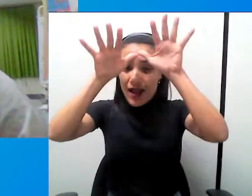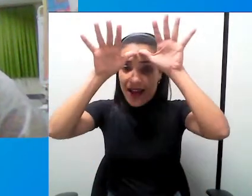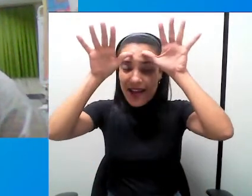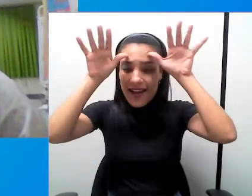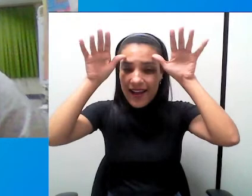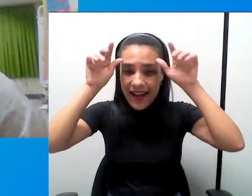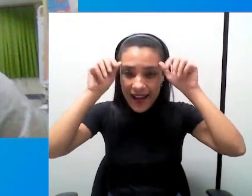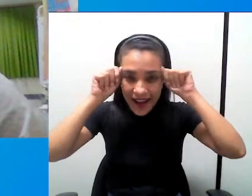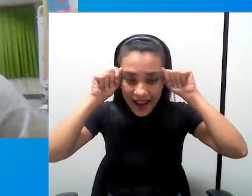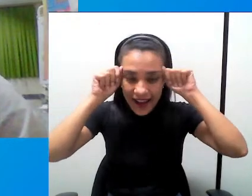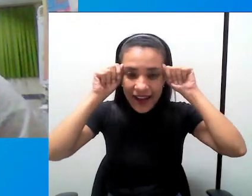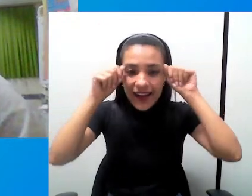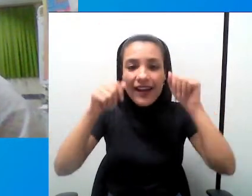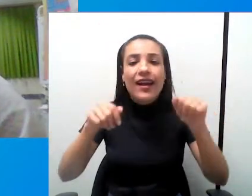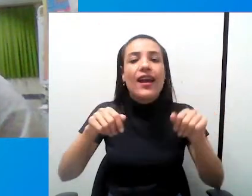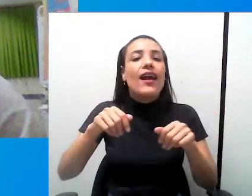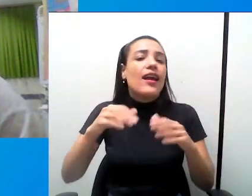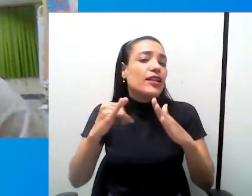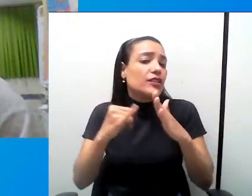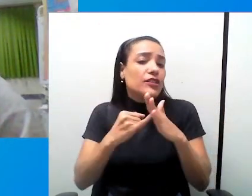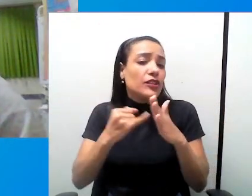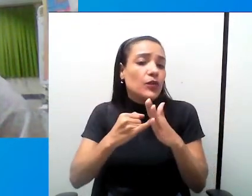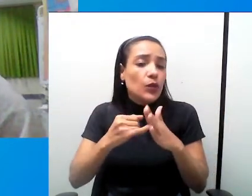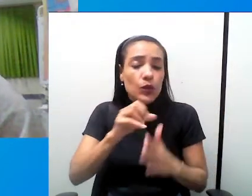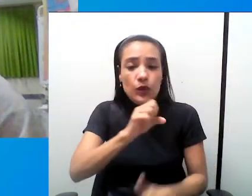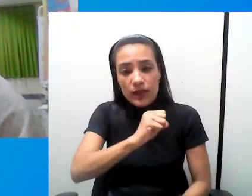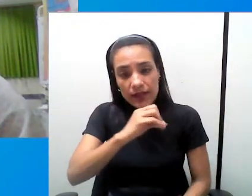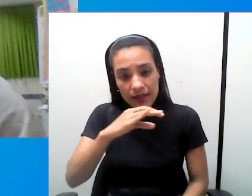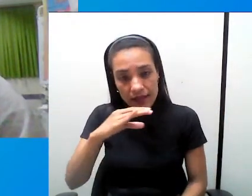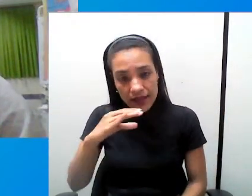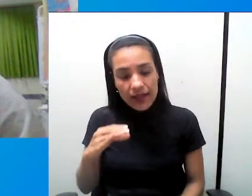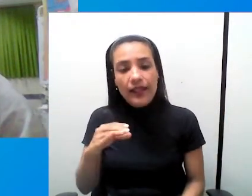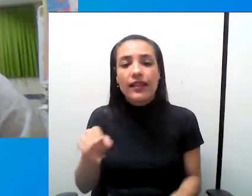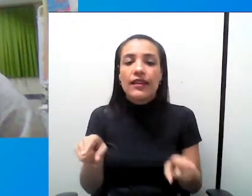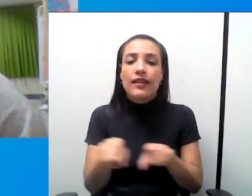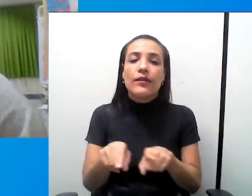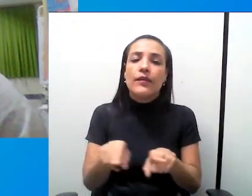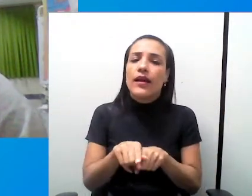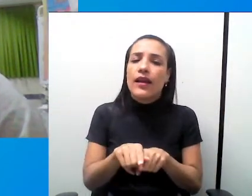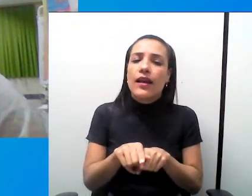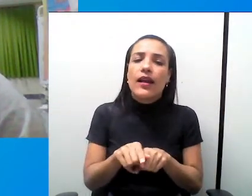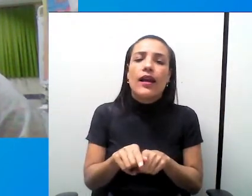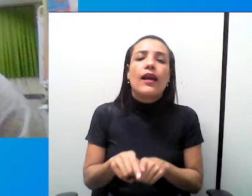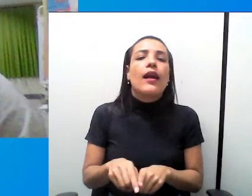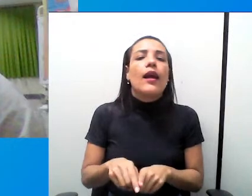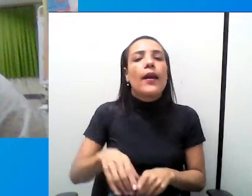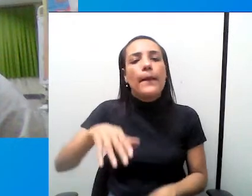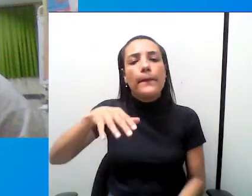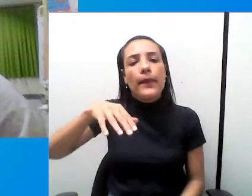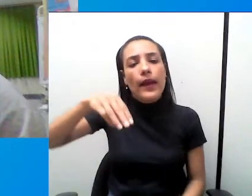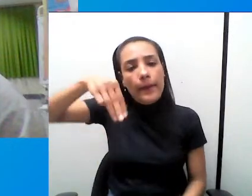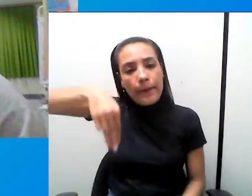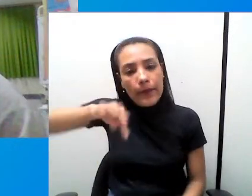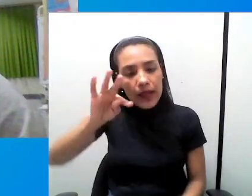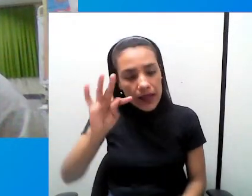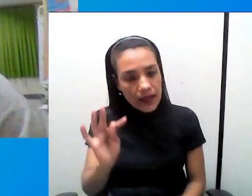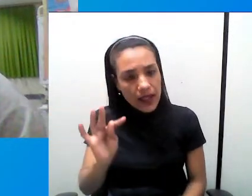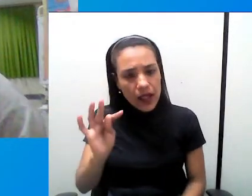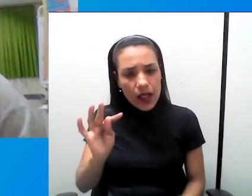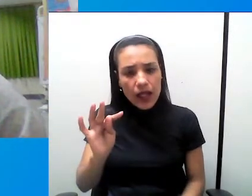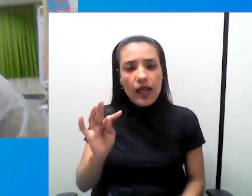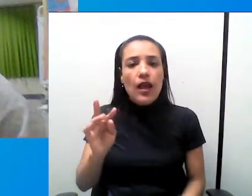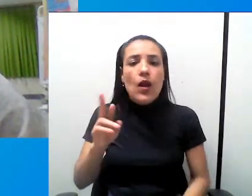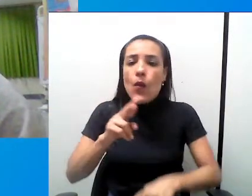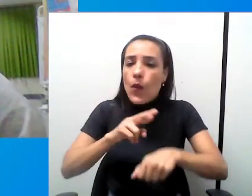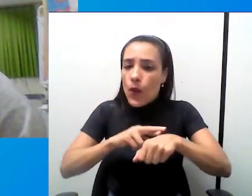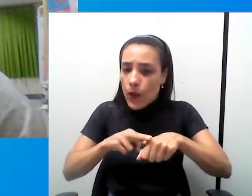os colegas que já falaram do Instituto Federal de Santa Catarina, do IFTM, do Instituto Federal de Roraima e todos os outros. Eu